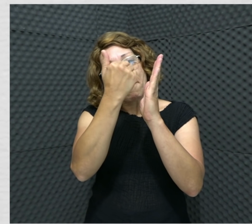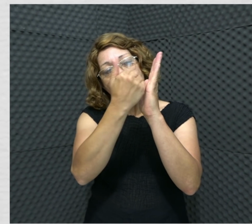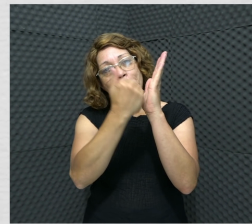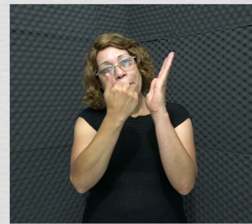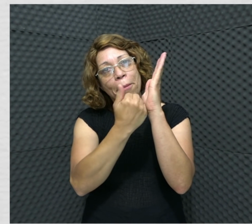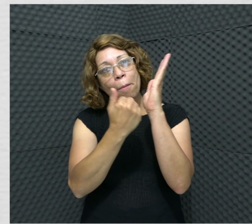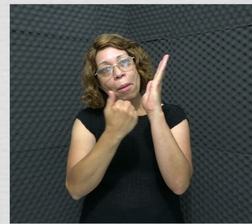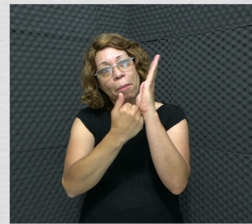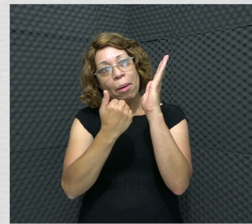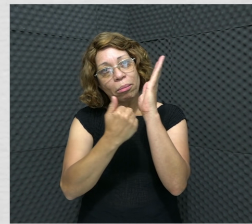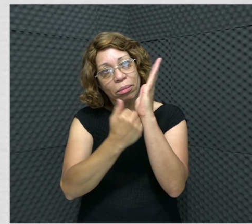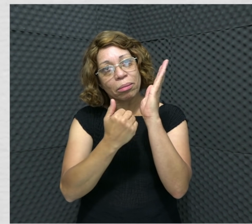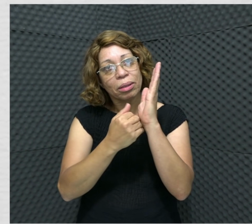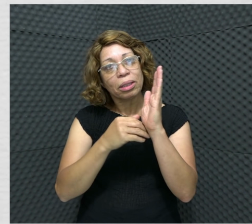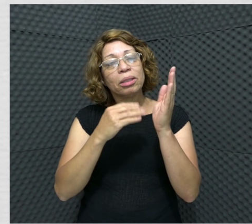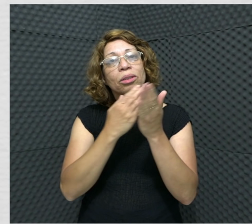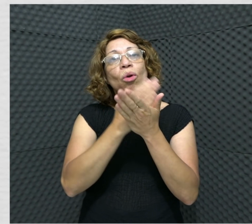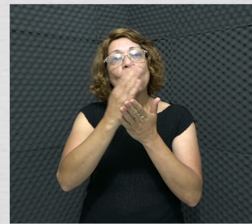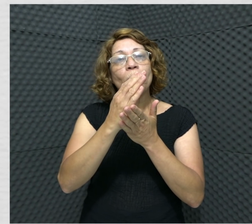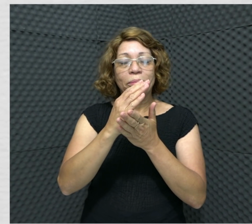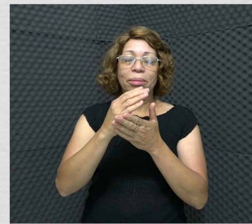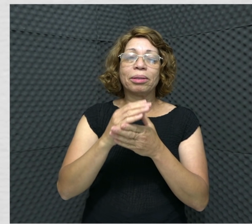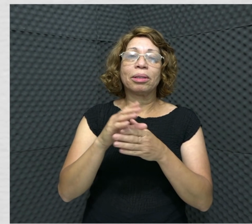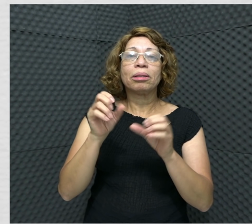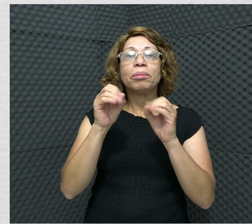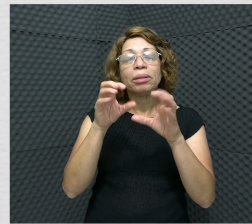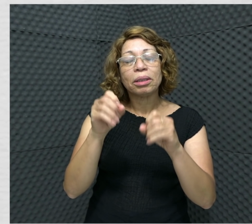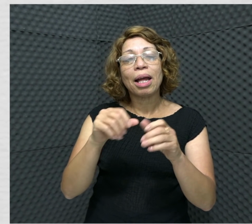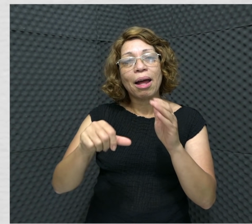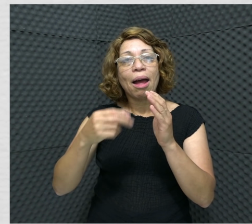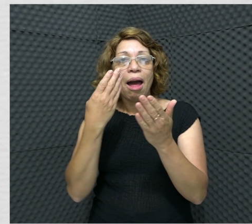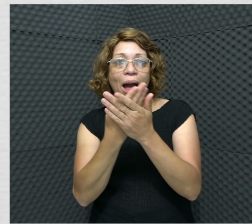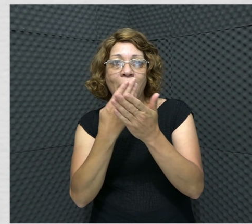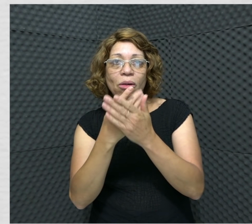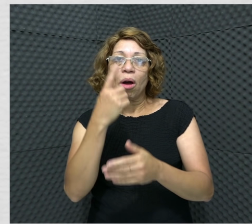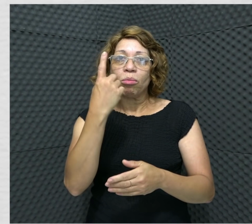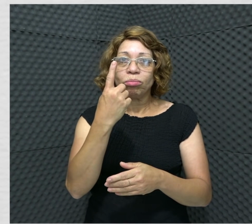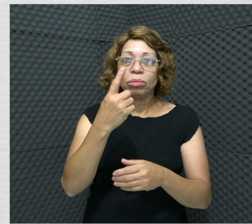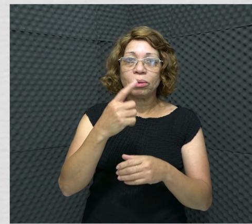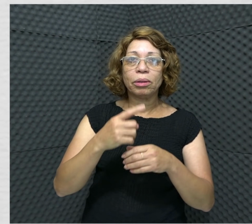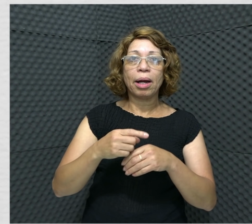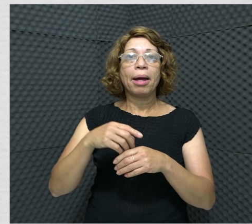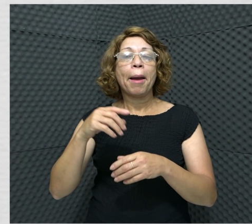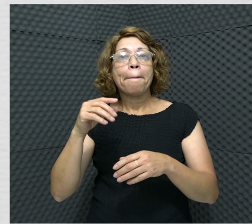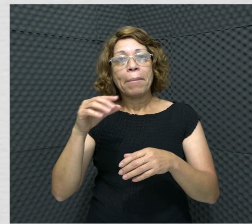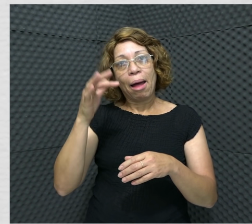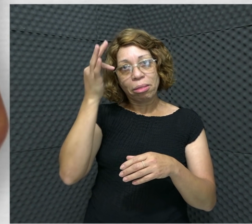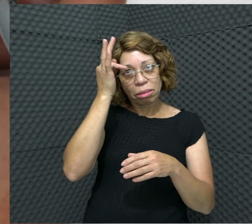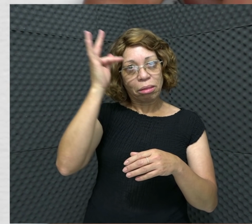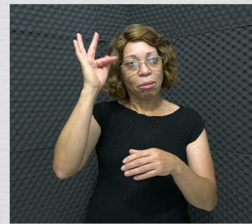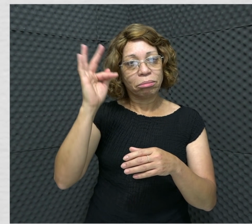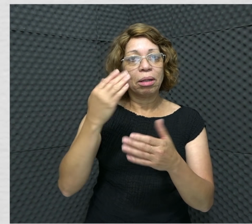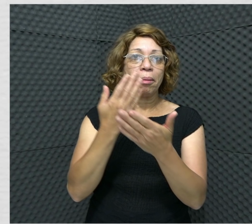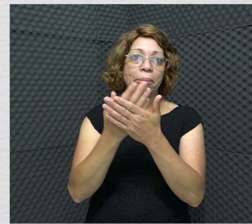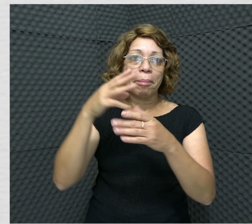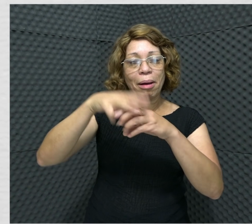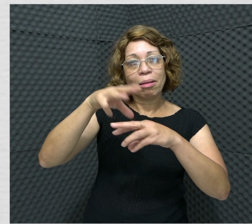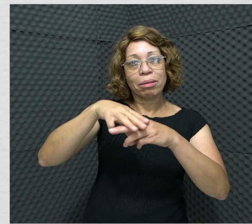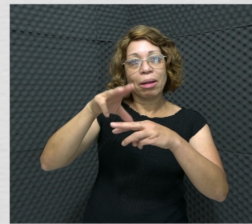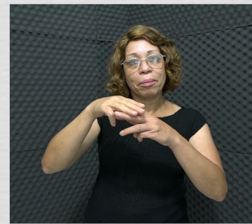no nosso sumário de módulo de alfabetização, nós estudaremos na aula 1 a teoria da matemática, na aula 2